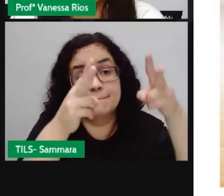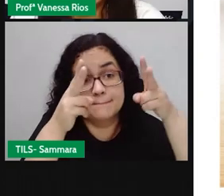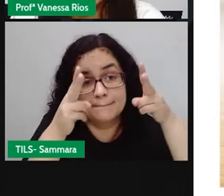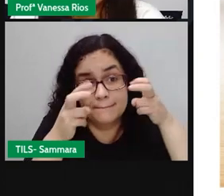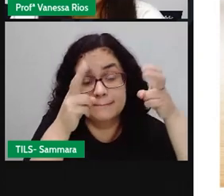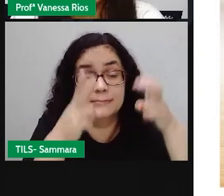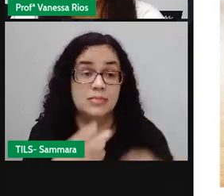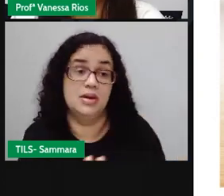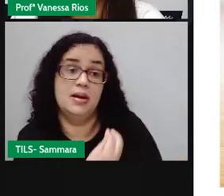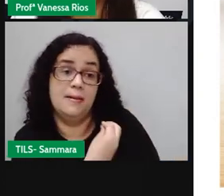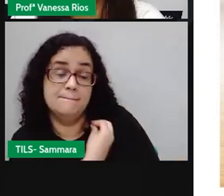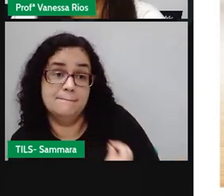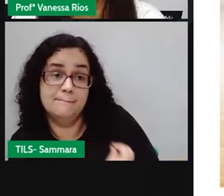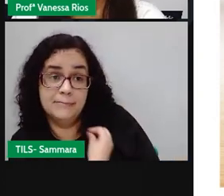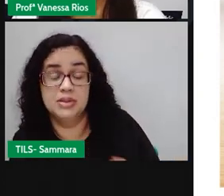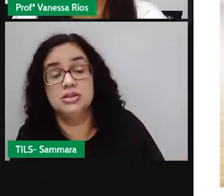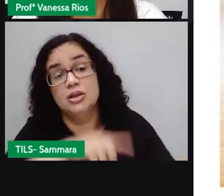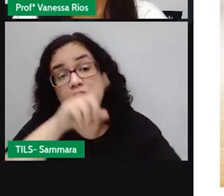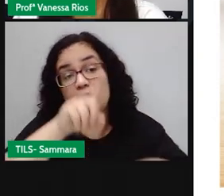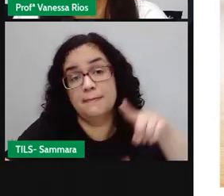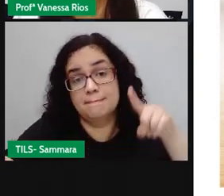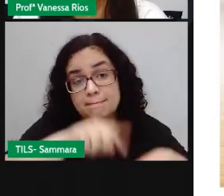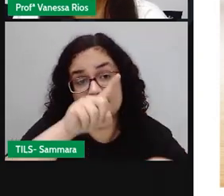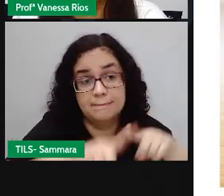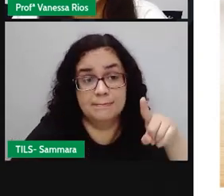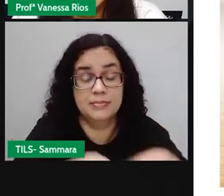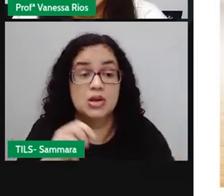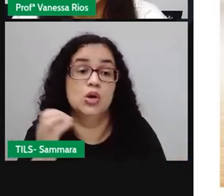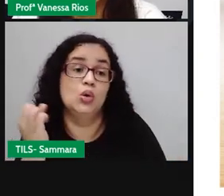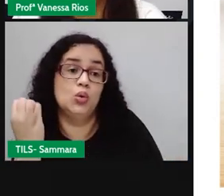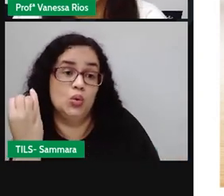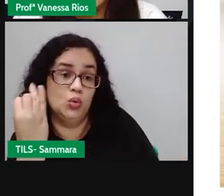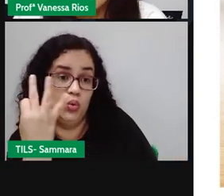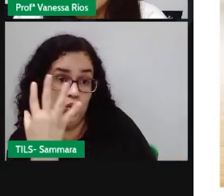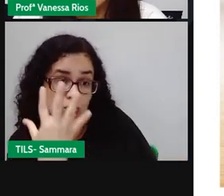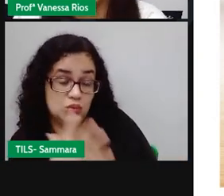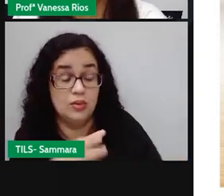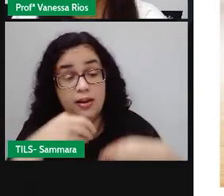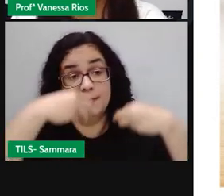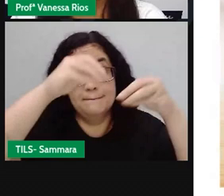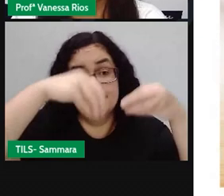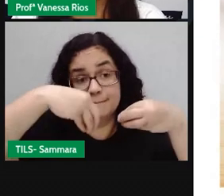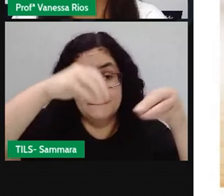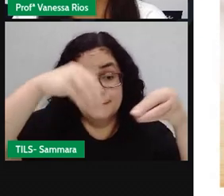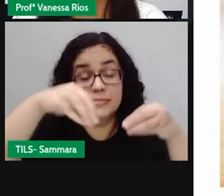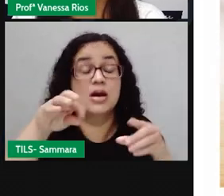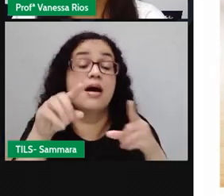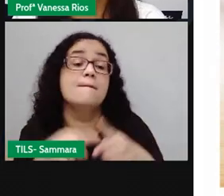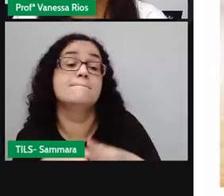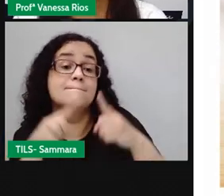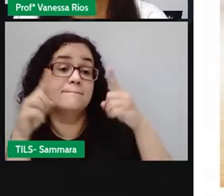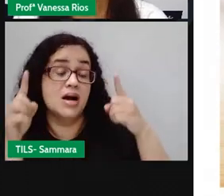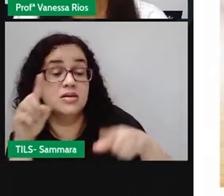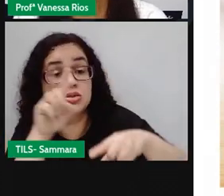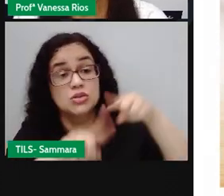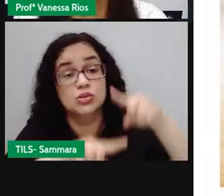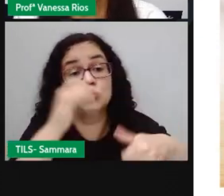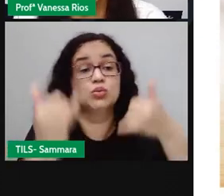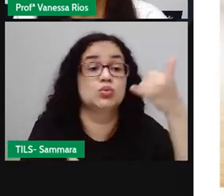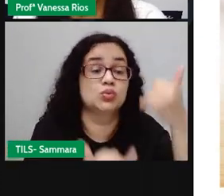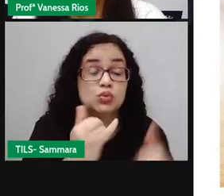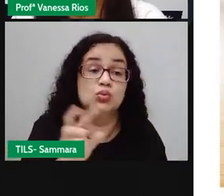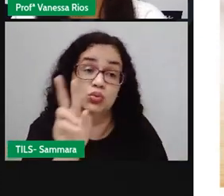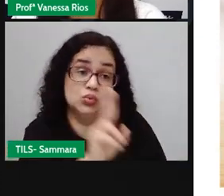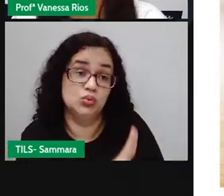a presença de um material aí com maior quantidade, que é o plástico. Mas os brinquedos, eles podem